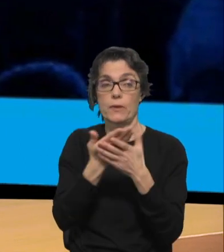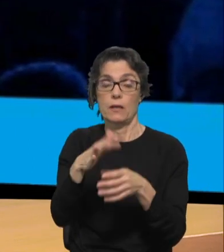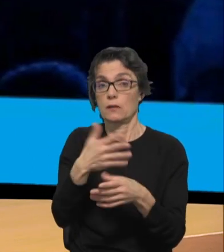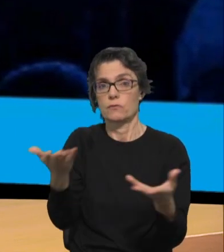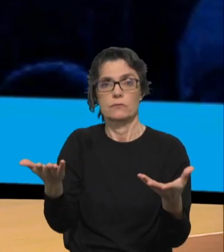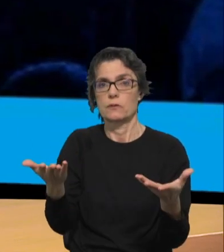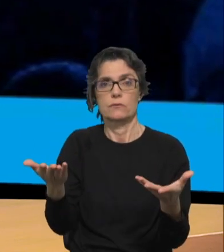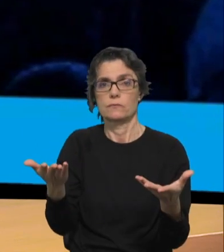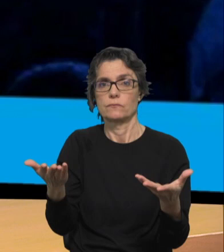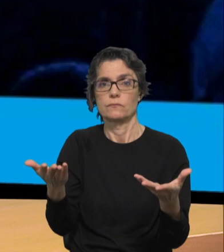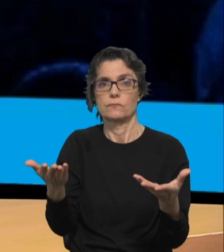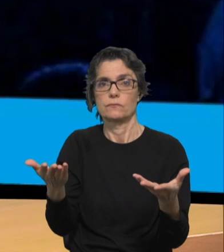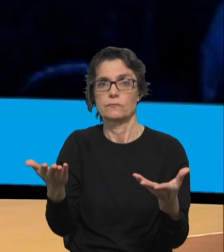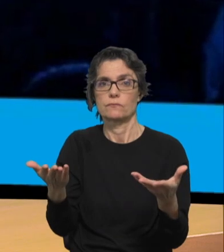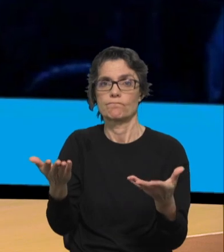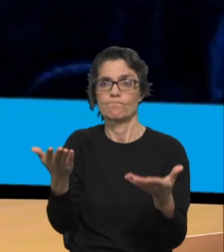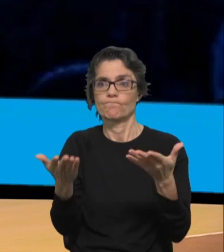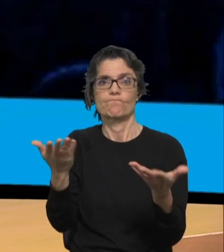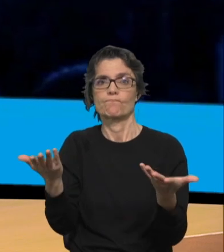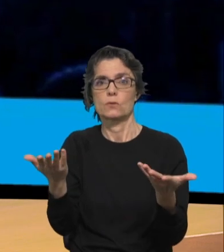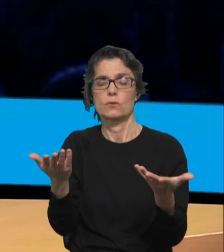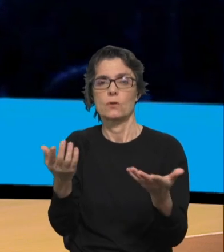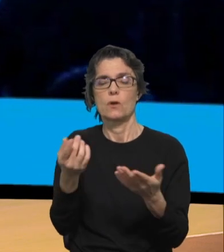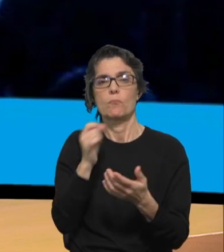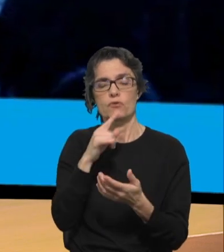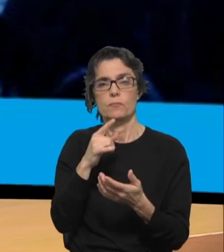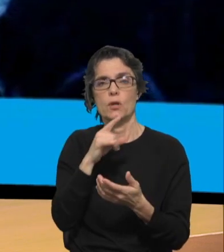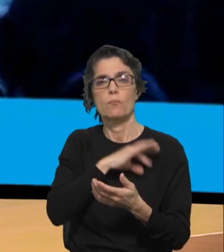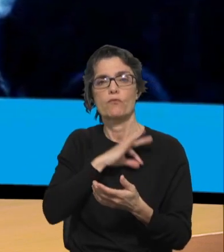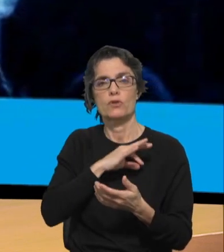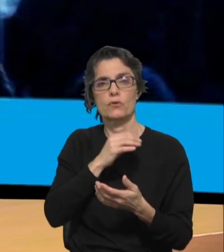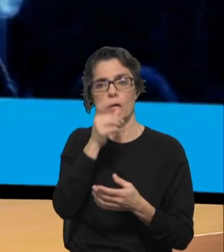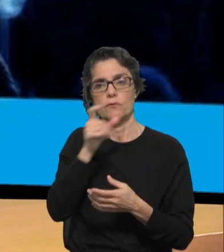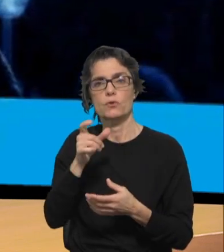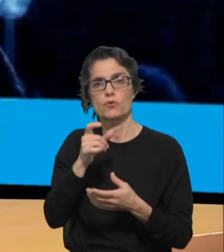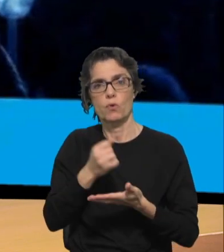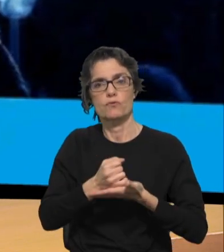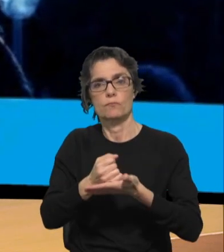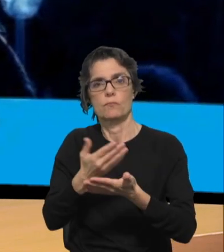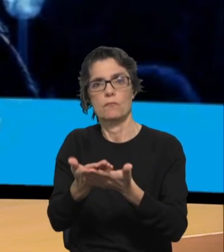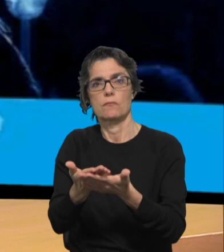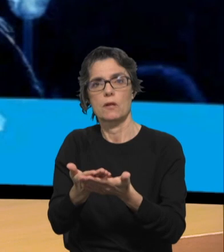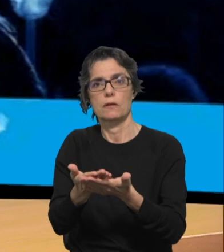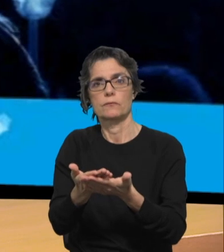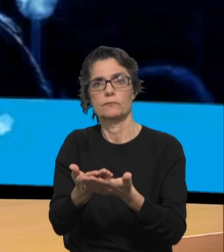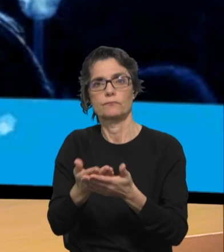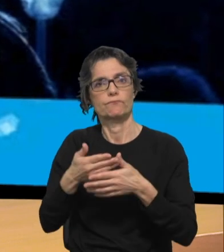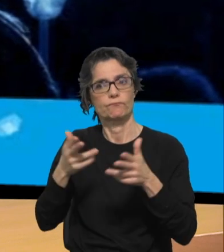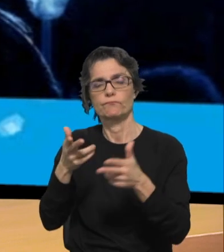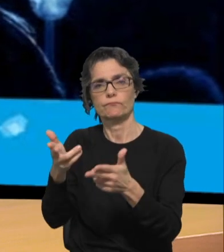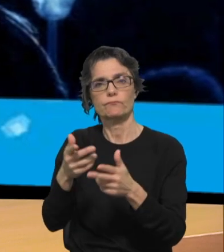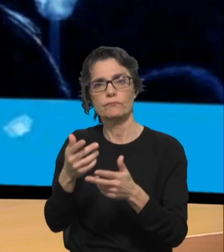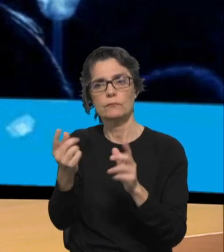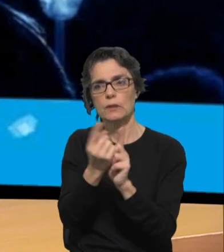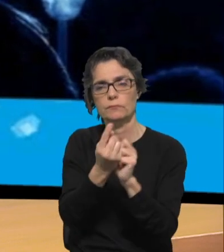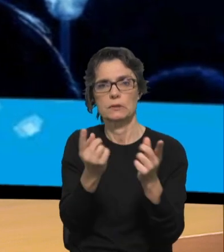poderá enquadrar a nossa proposta de uma bolsa de profissionais médicos que estejam disponíveis para atender estas pessoas que é